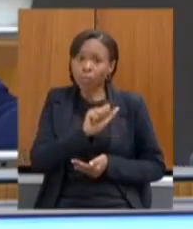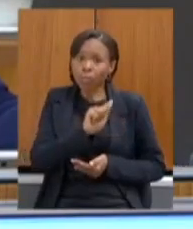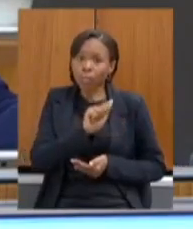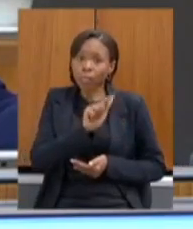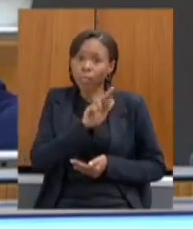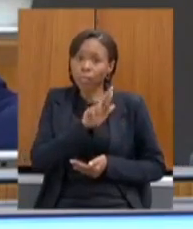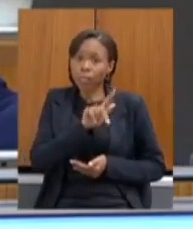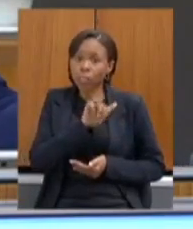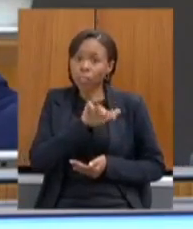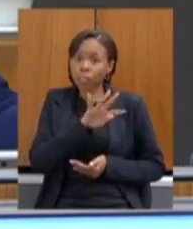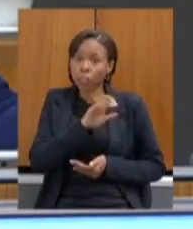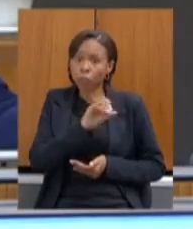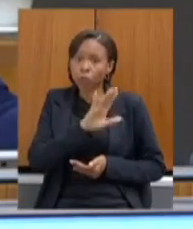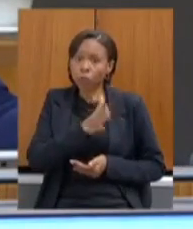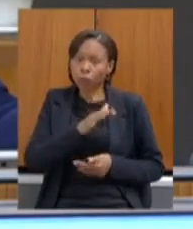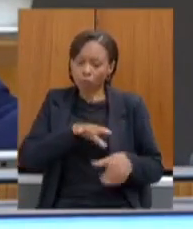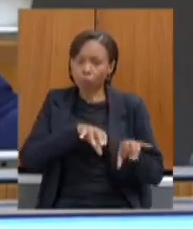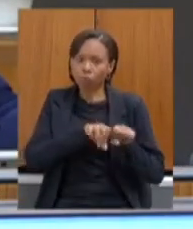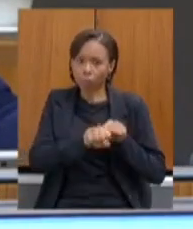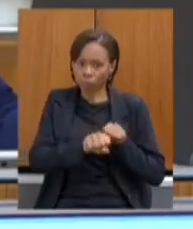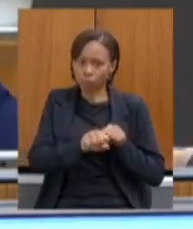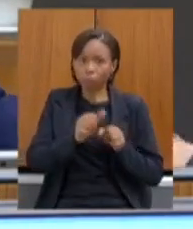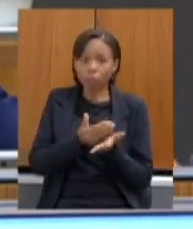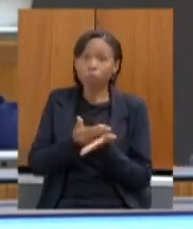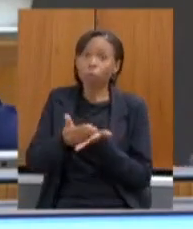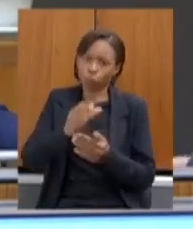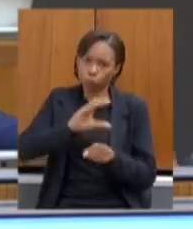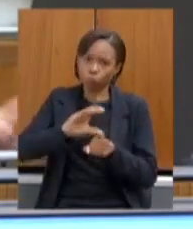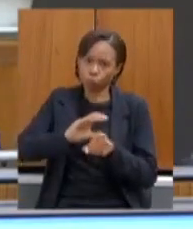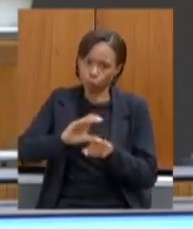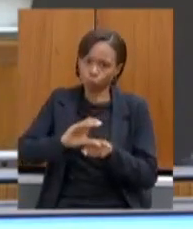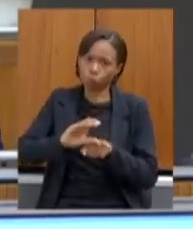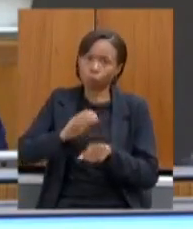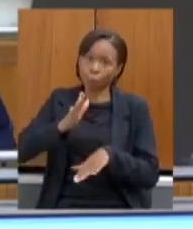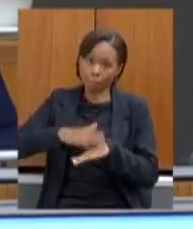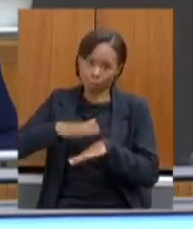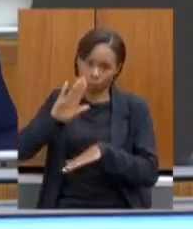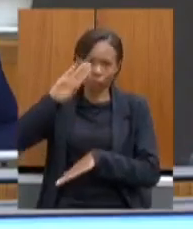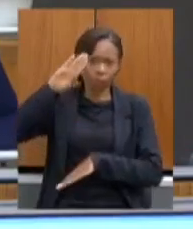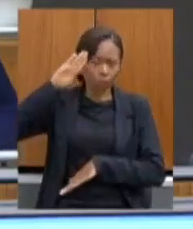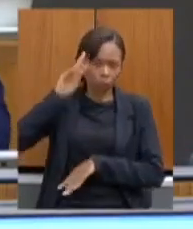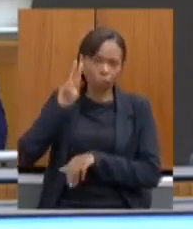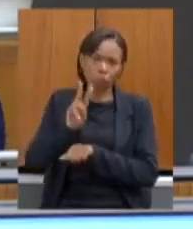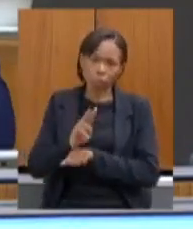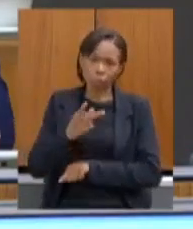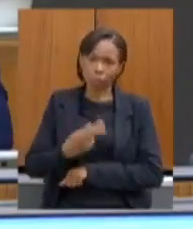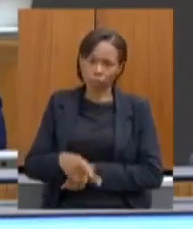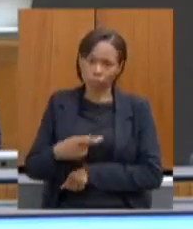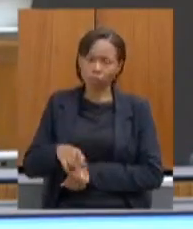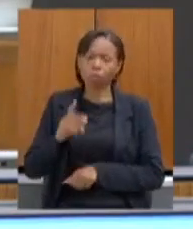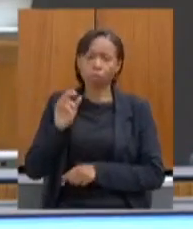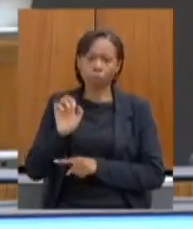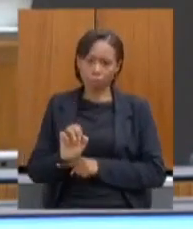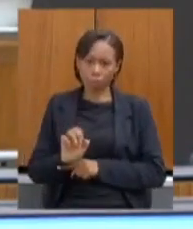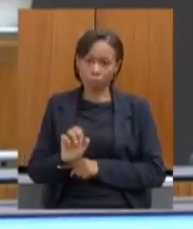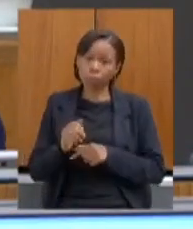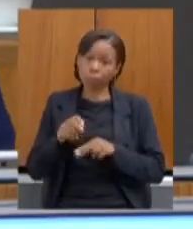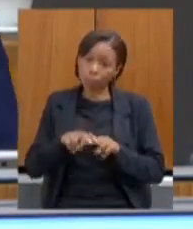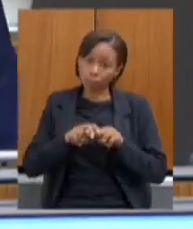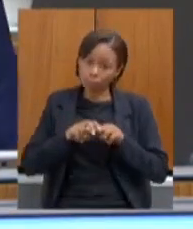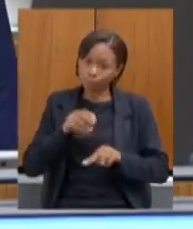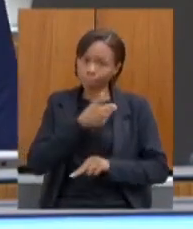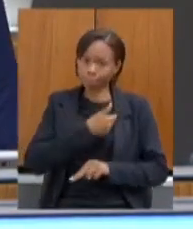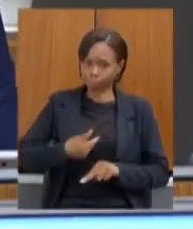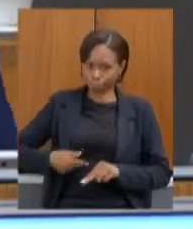952 formação de soldados no nosso Estado. Com isso, neste momento, o governador Romeu Zema tomou a decisão